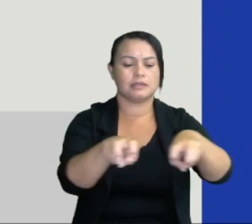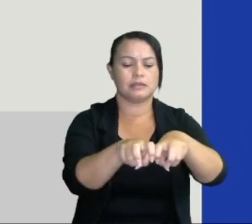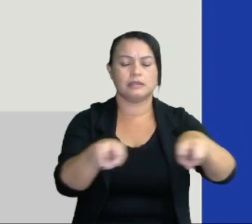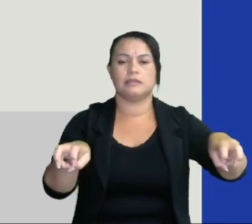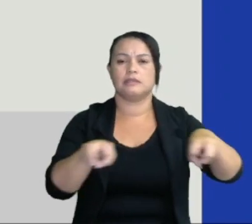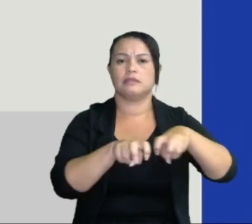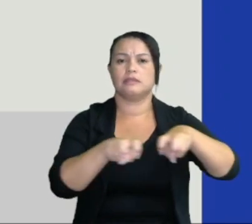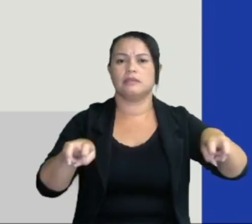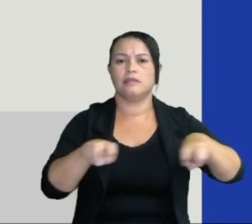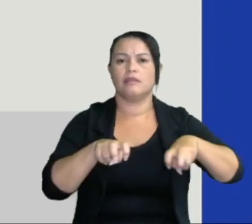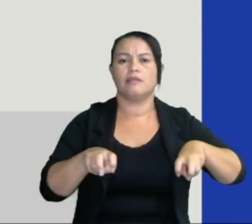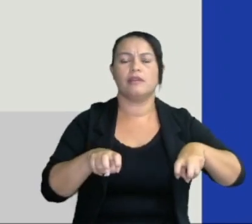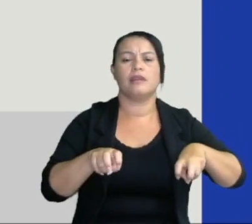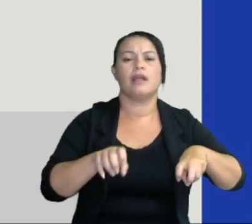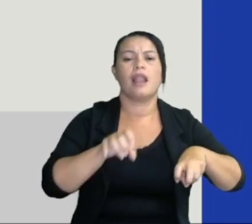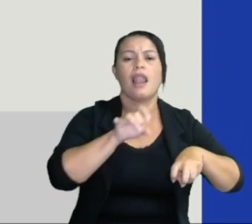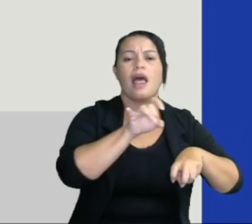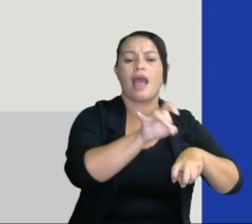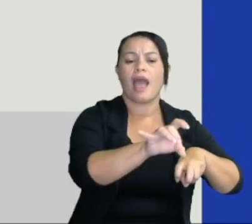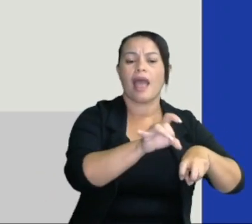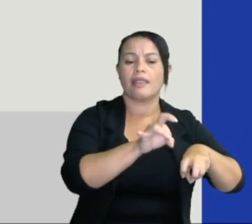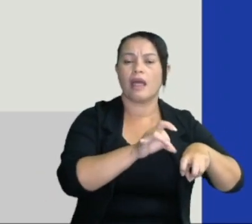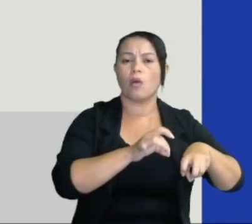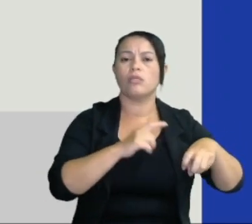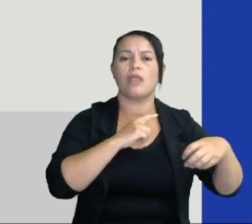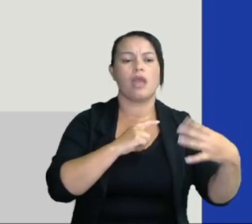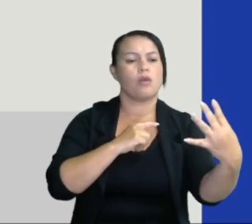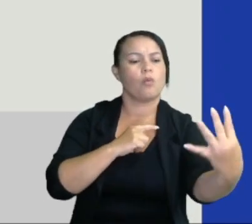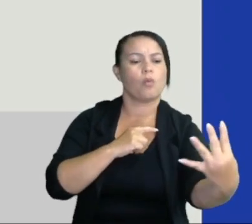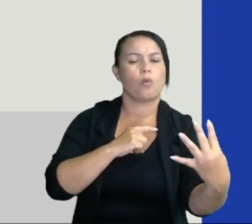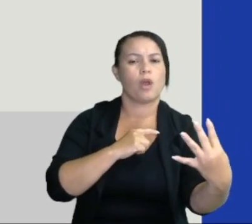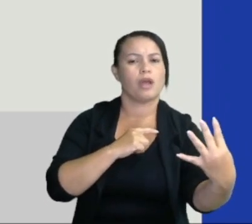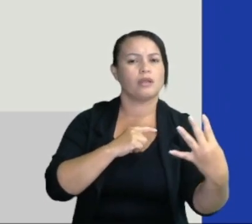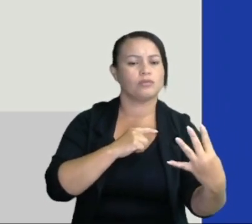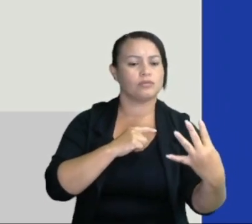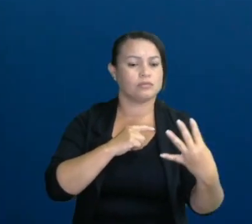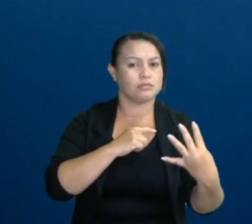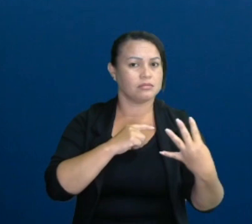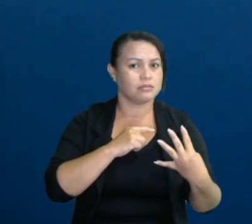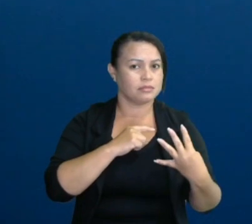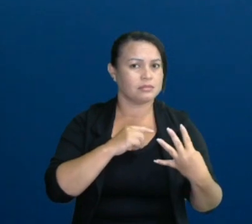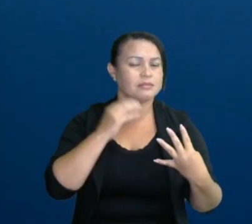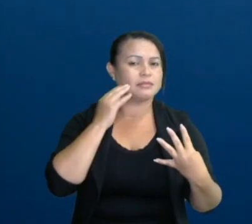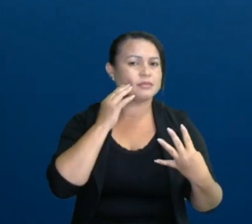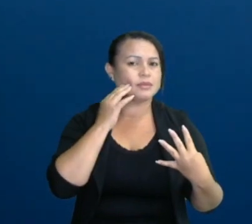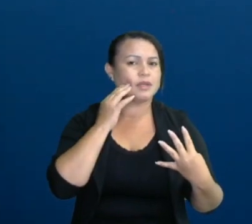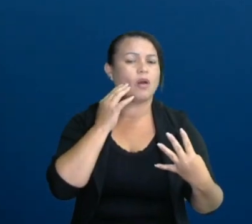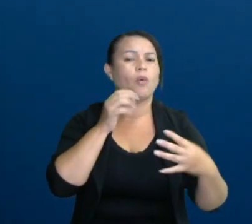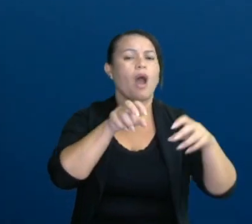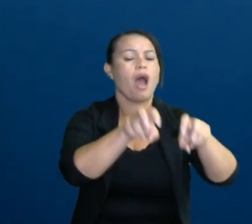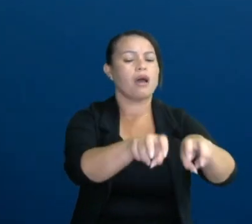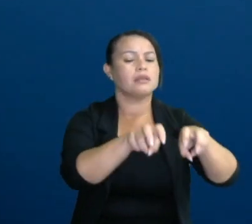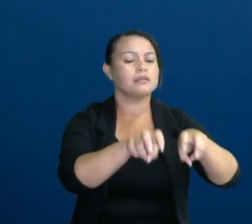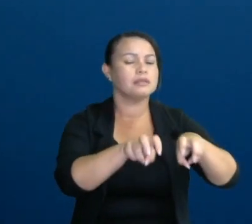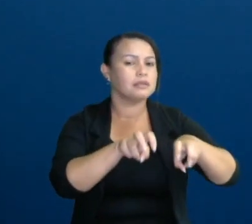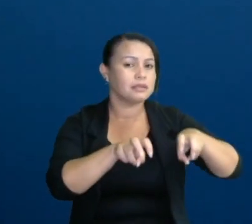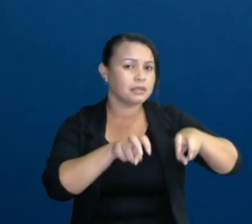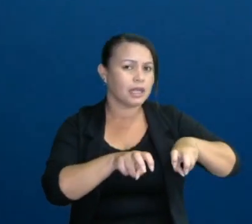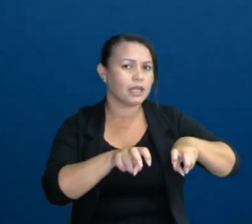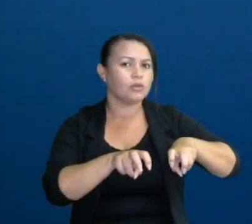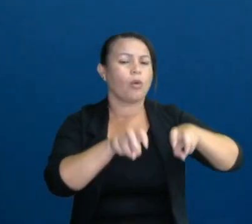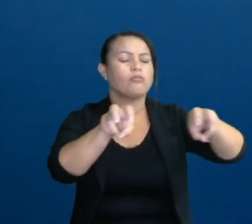cada fila tem 4 assentos. Dessa forma, a gente